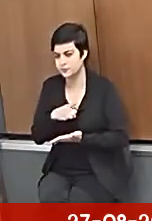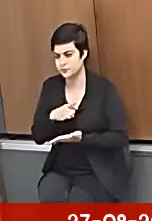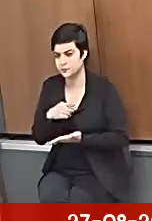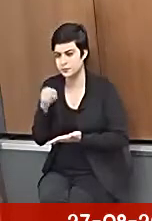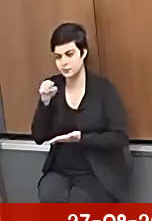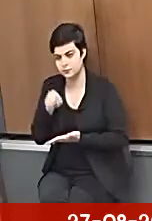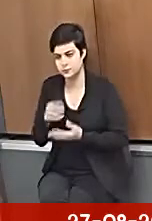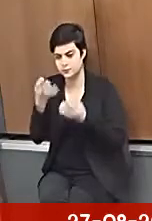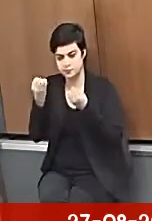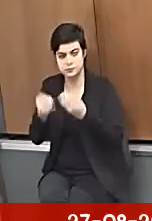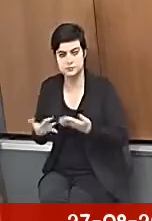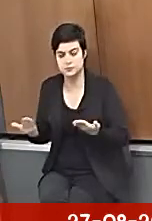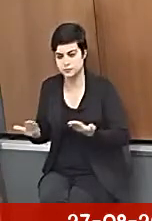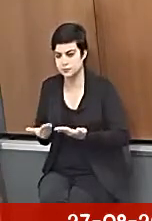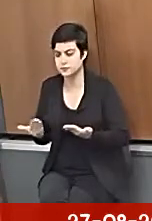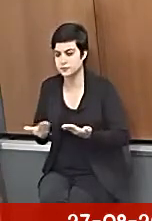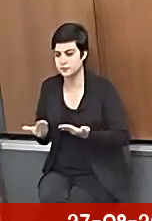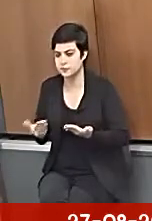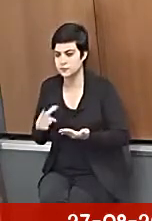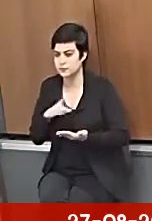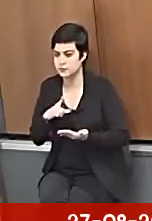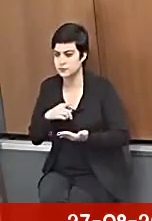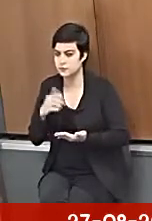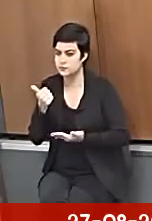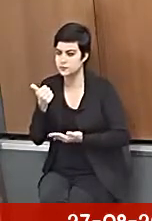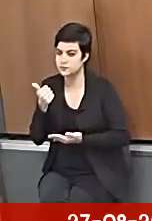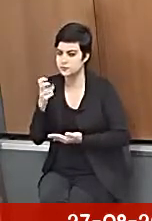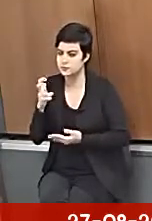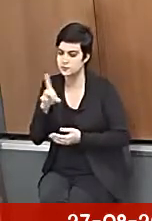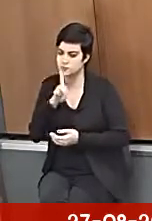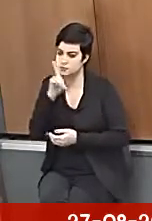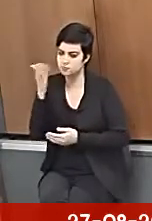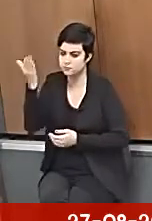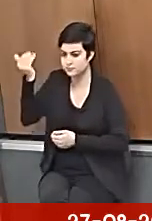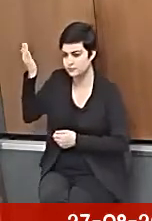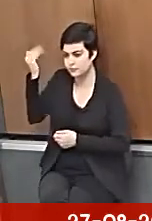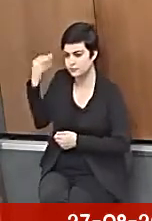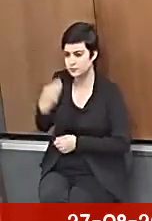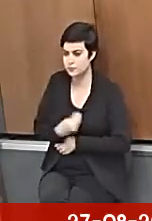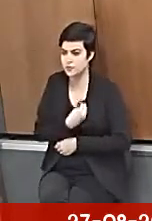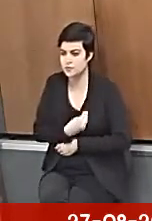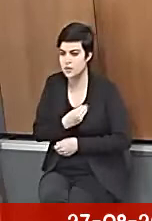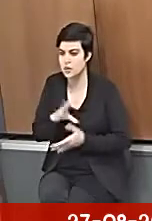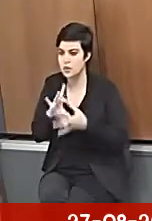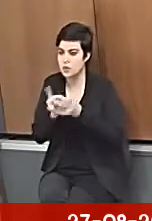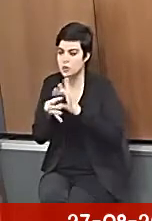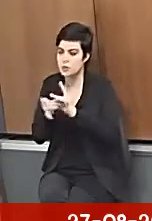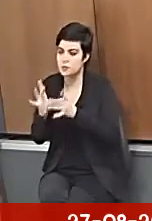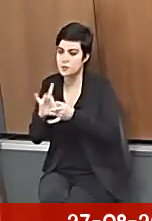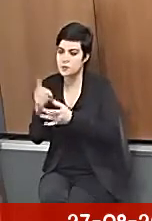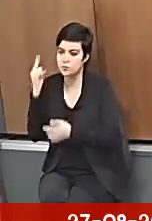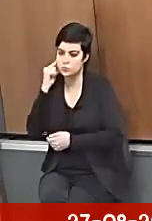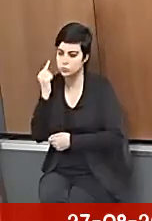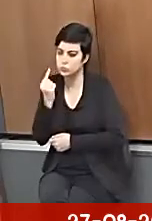tem colocado aí há 15 dias eu fui no tipo mi no olímpico dos surdos de minas gerais fizeram um trabalho